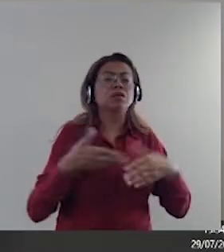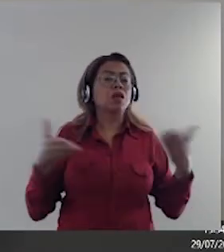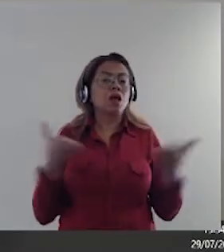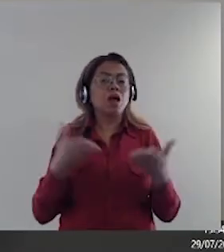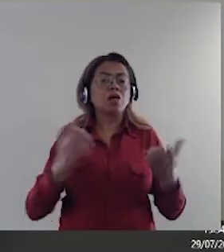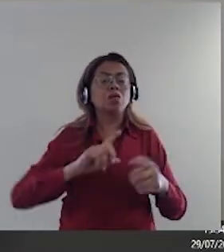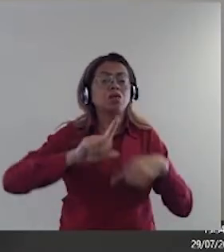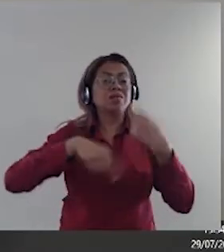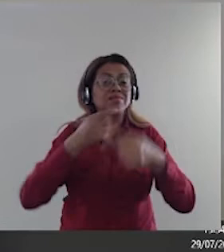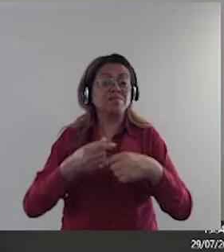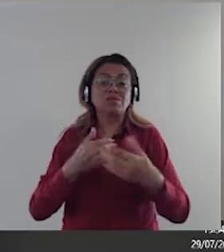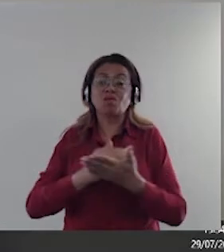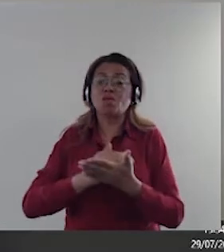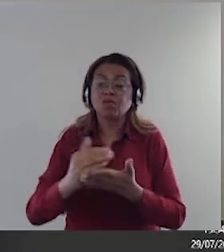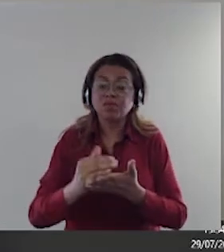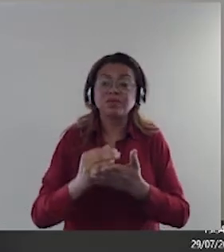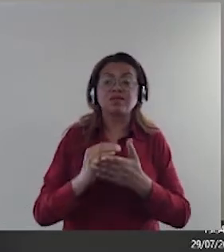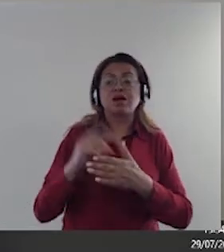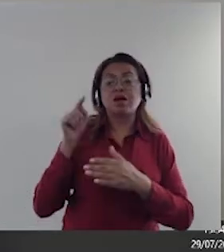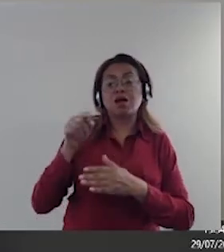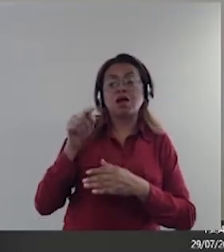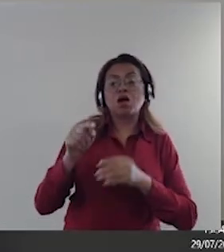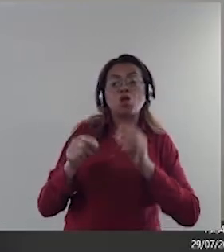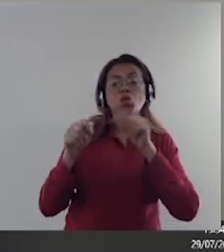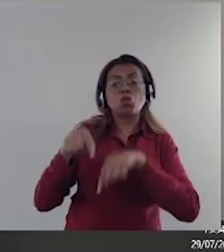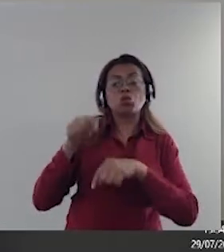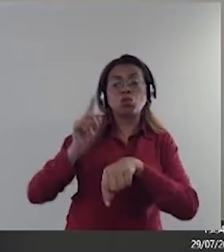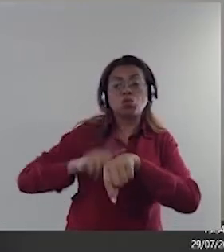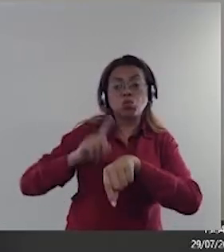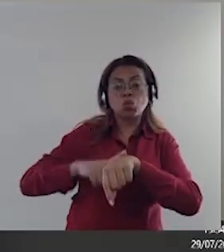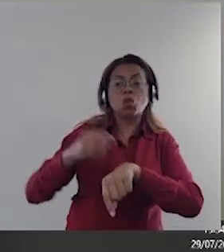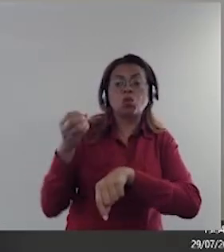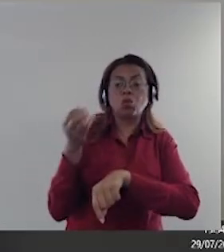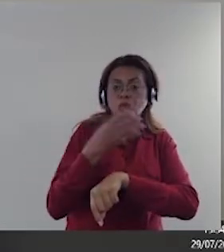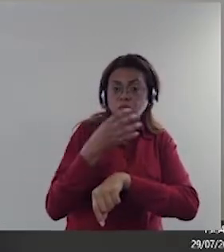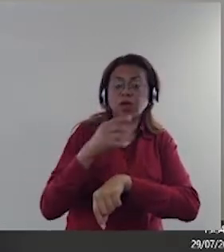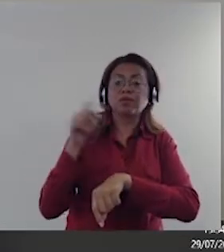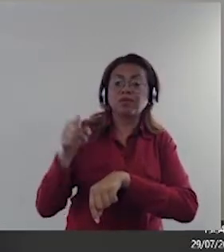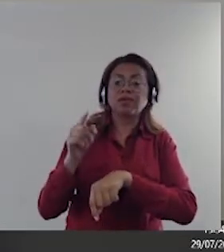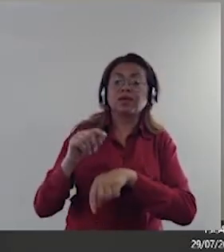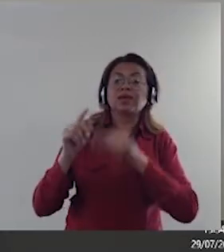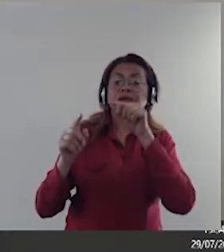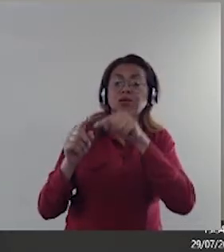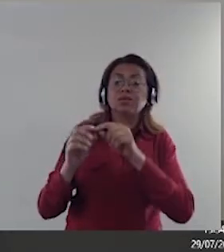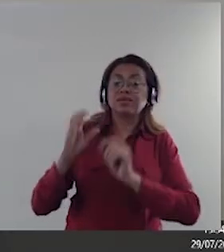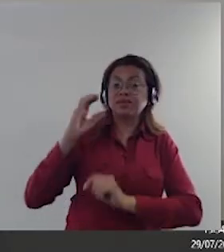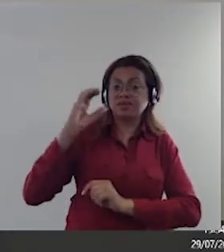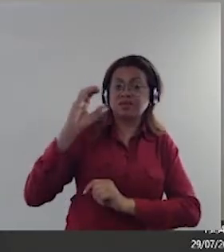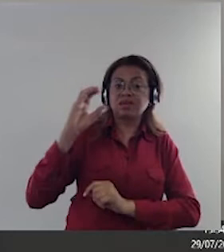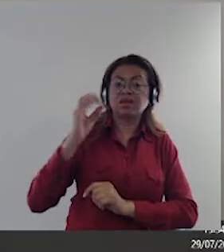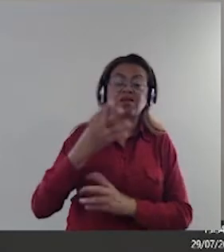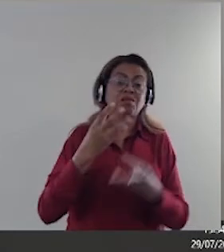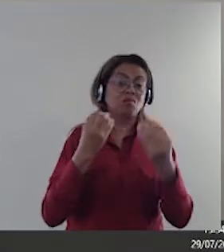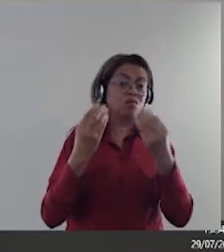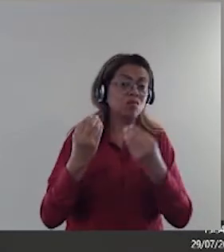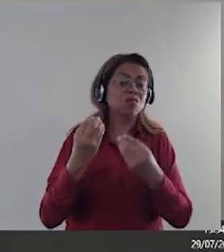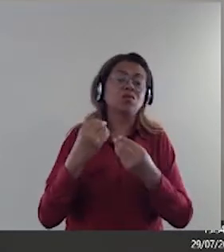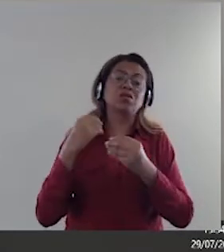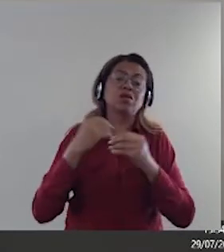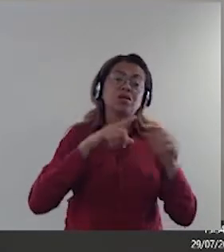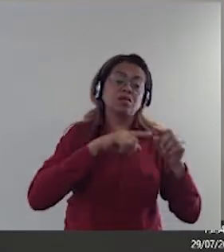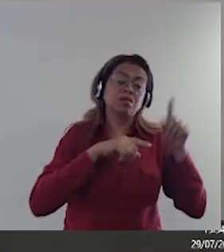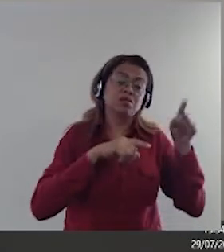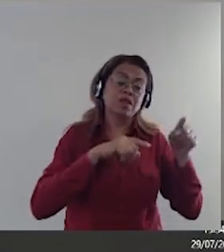passar a enfrentar a realidade C. Essa realidade C, que é a realidade pós-pandêmica, com uma série de legados que foram deixados